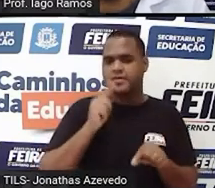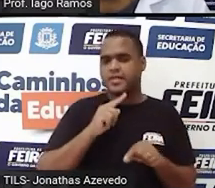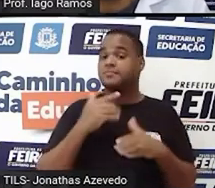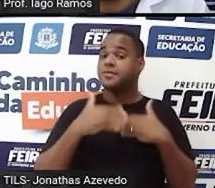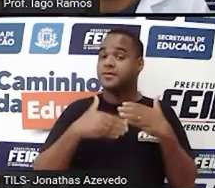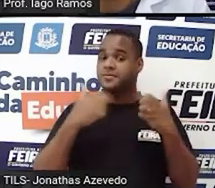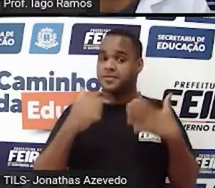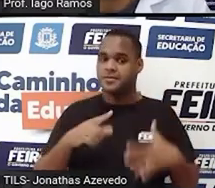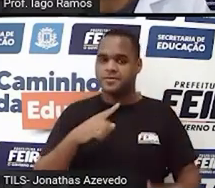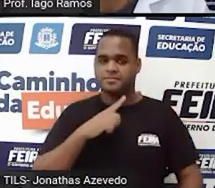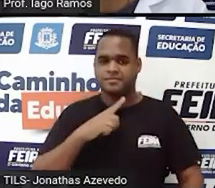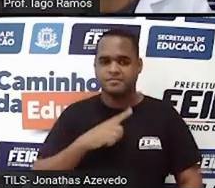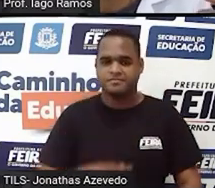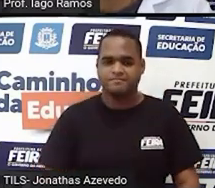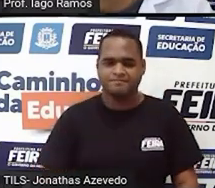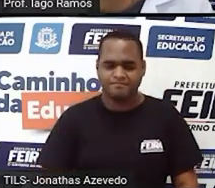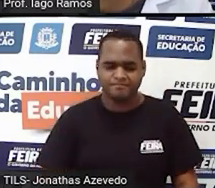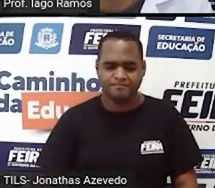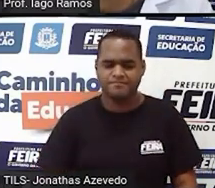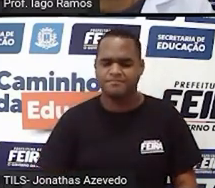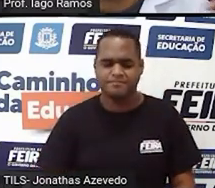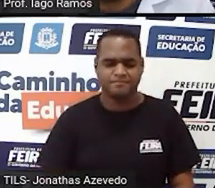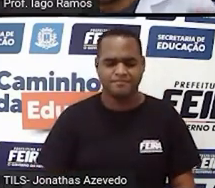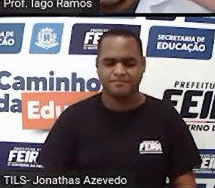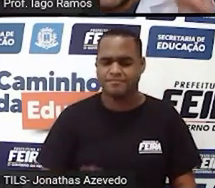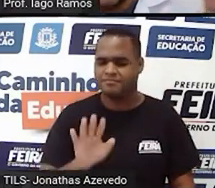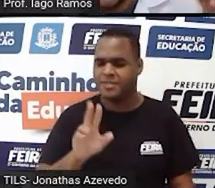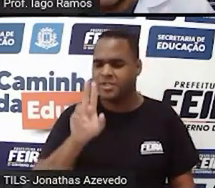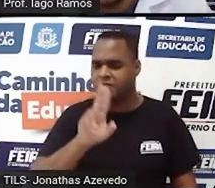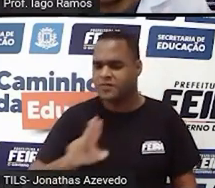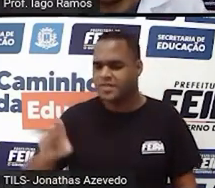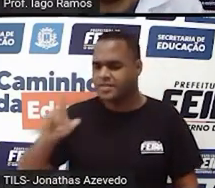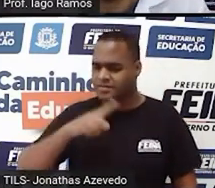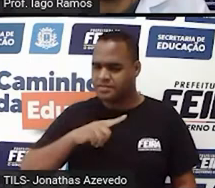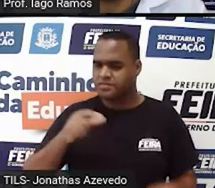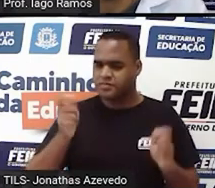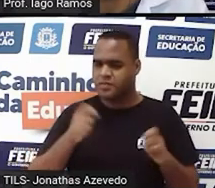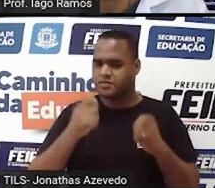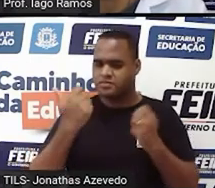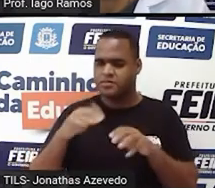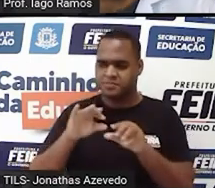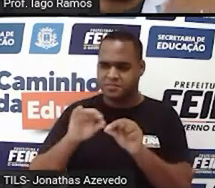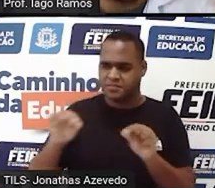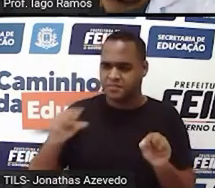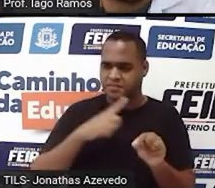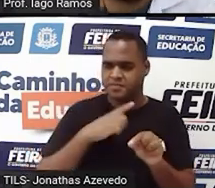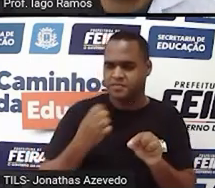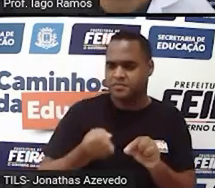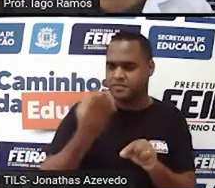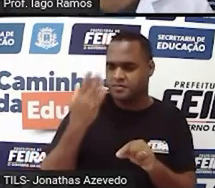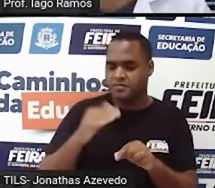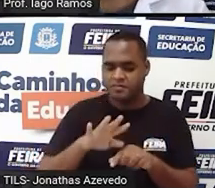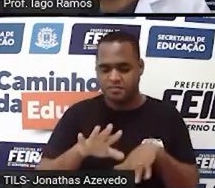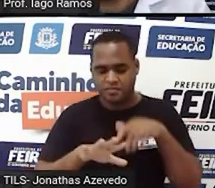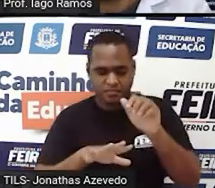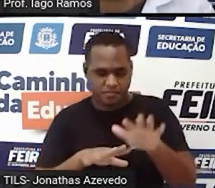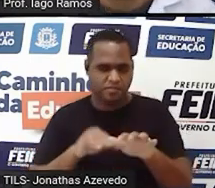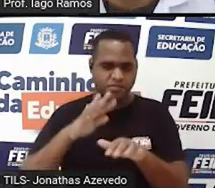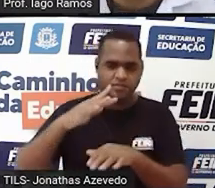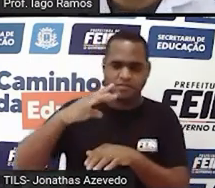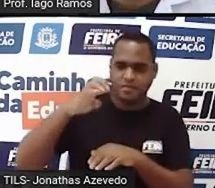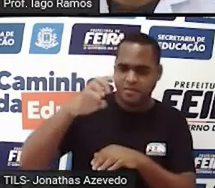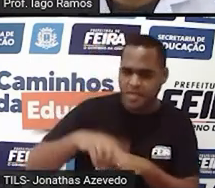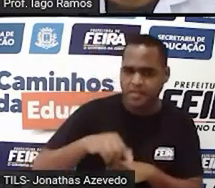vai né mas falando de usar os membros do corpo para medir o palmo o